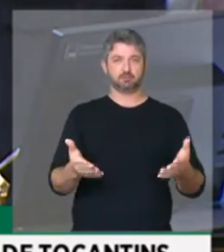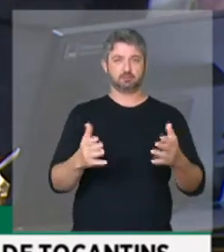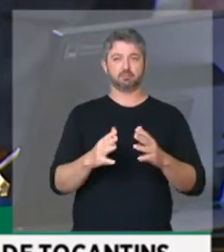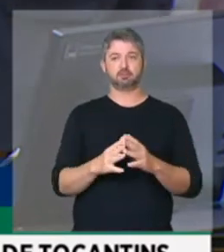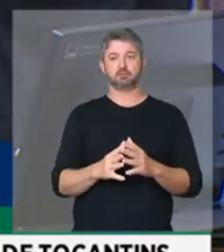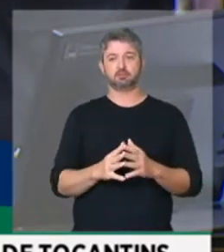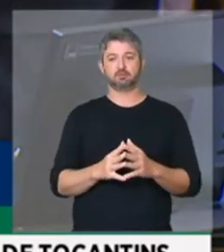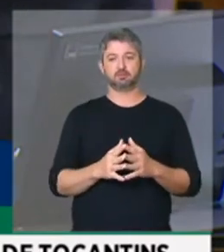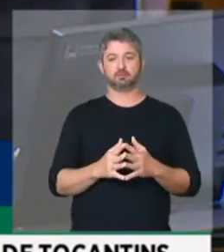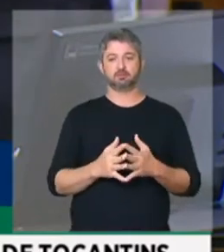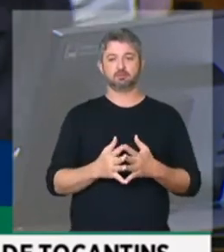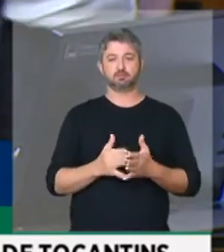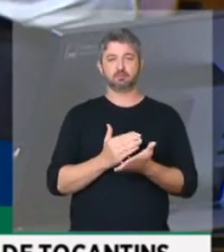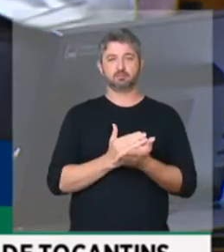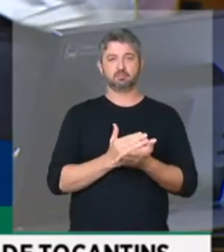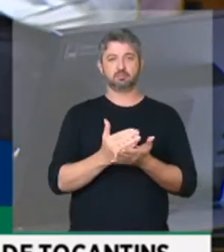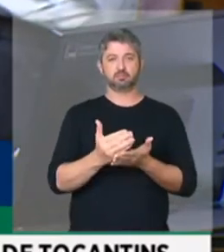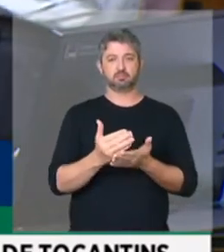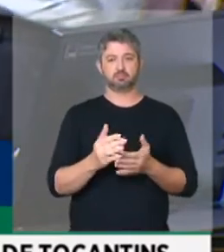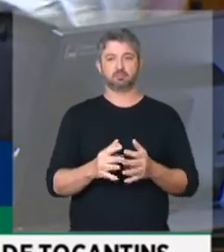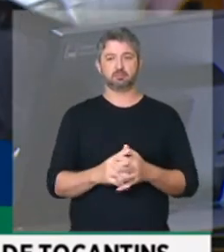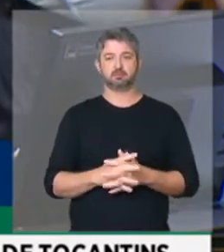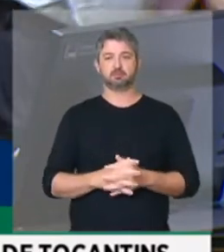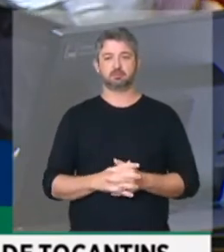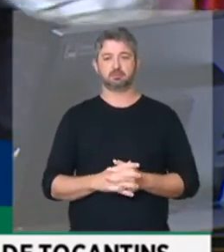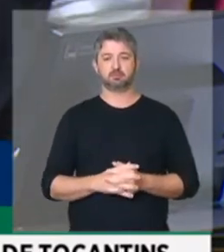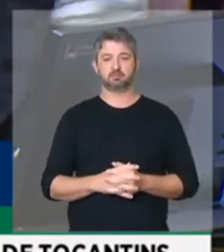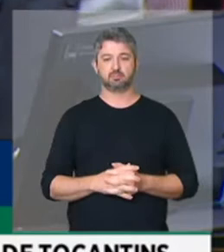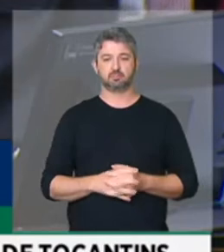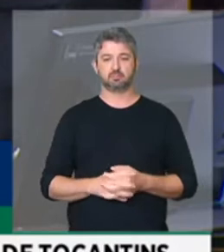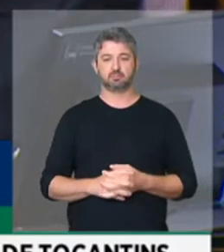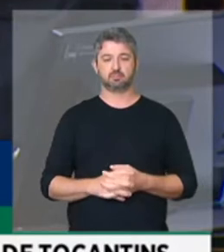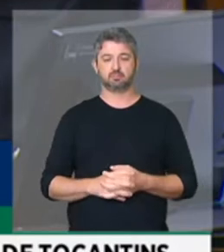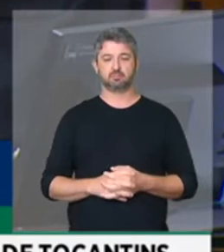infoleco parlamentar. Está iniciada a votação.